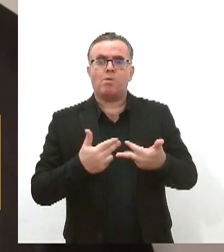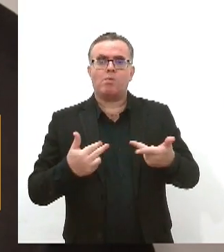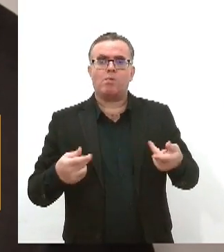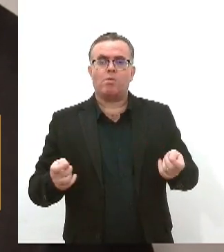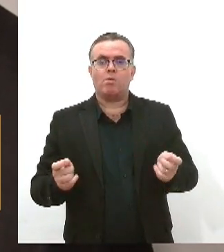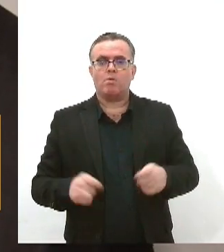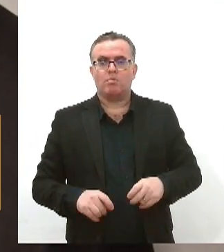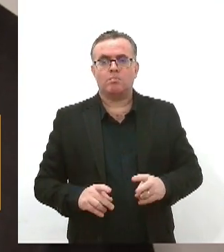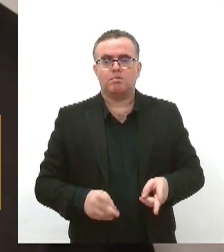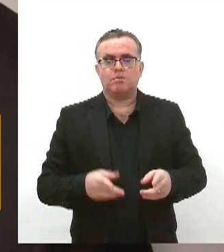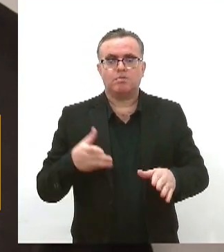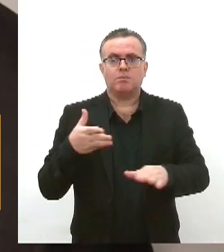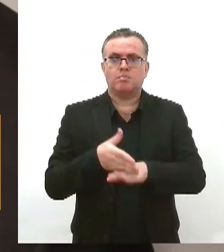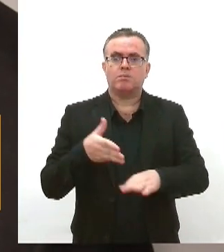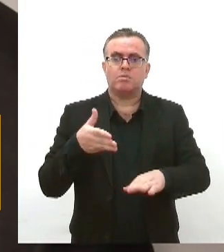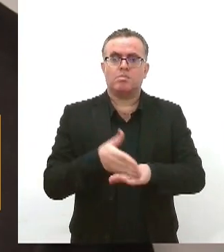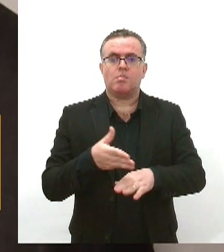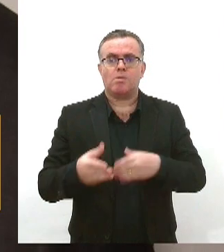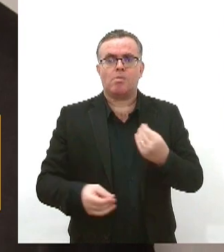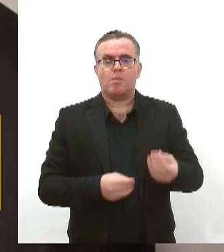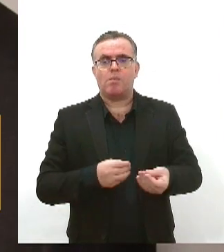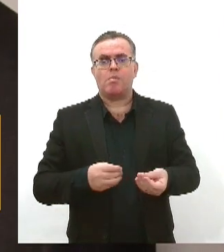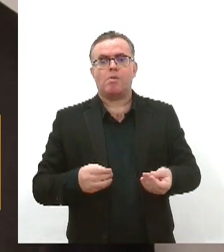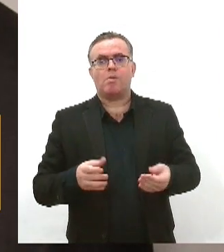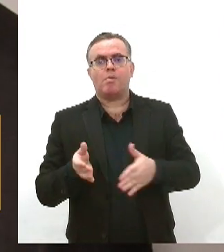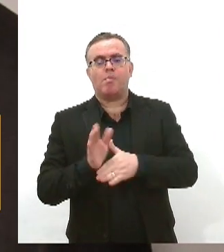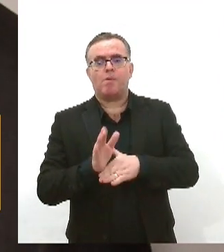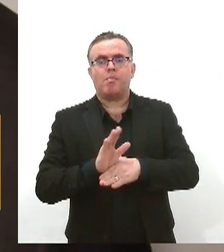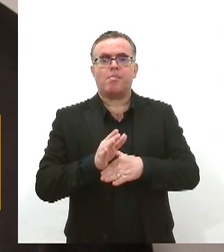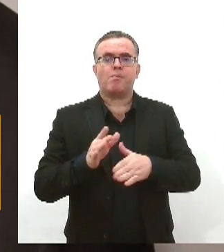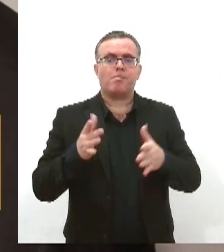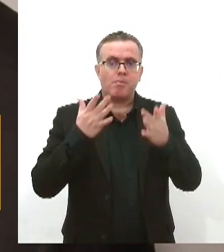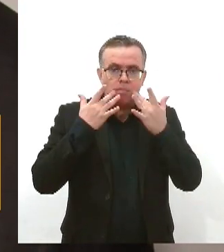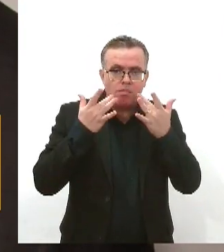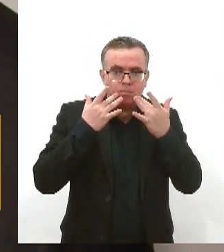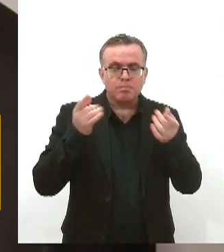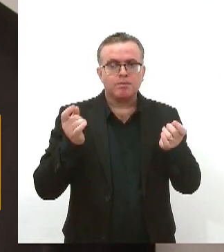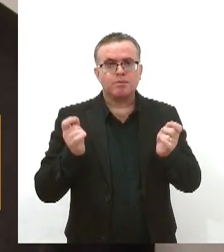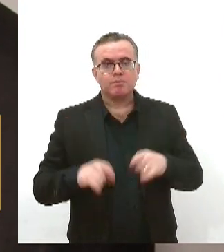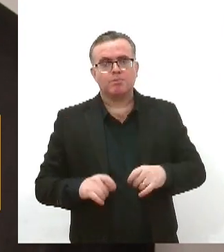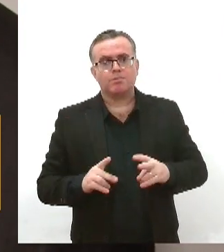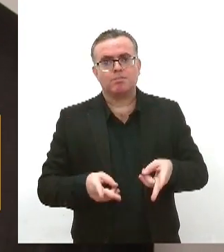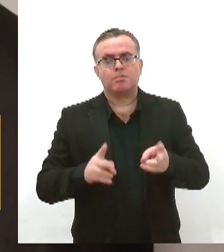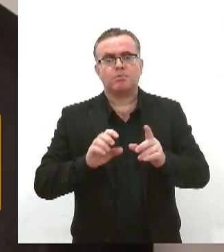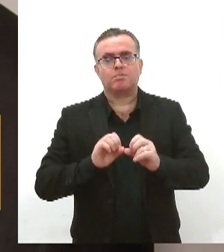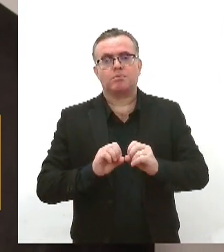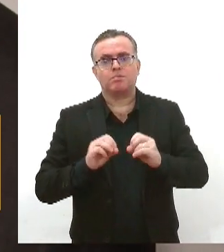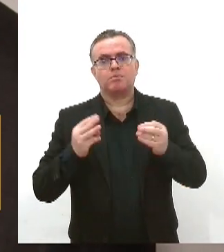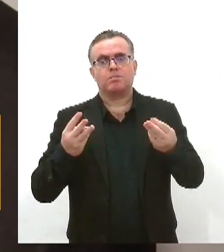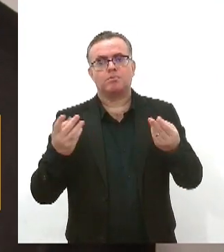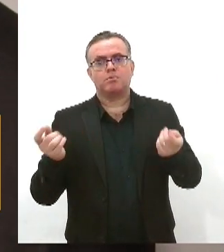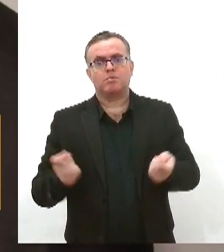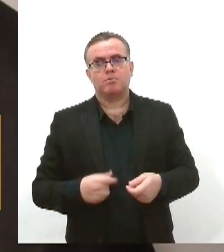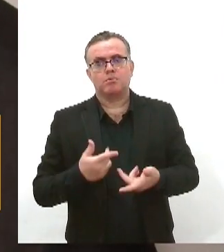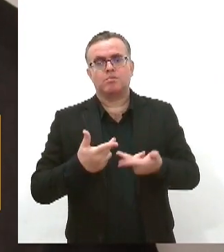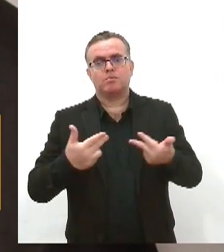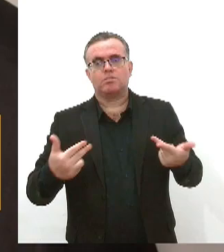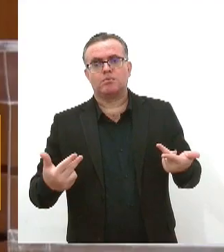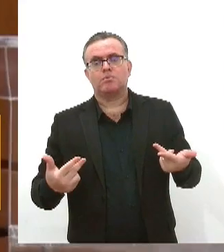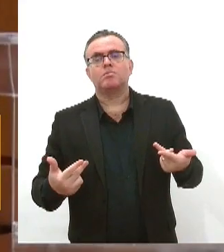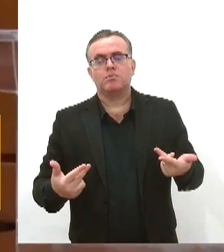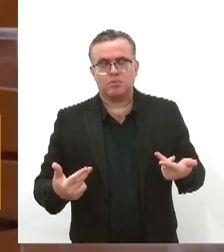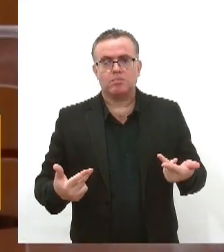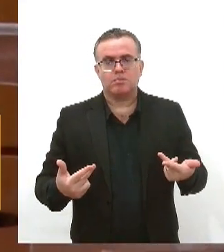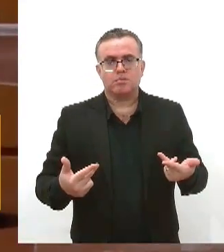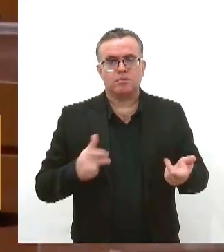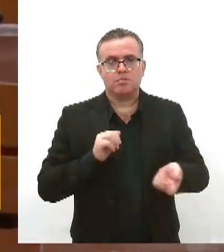frequentar cinemas, teatro, espetáculos esportivos, show e outros eventos culturais e esportivos no estado de Sergipe.